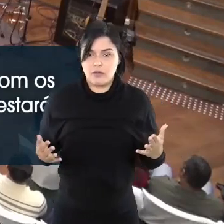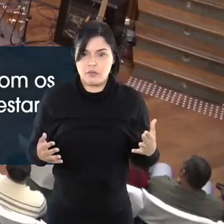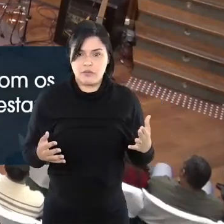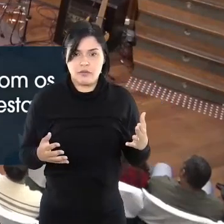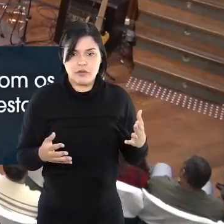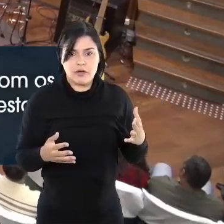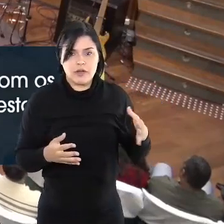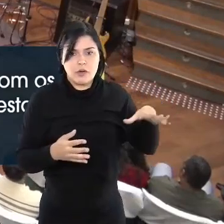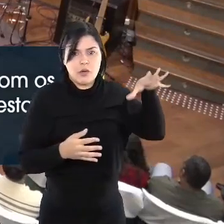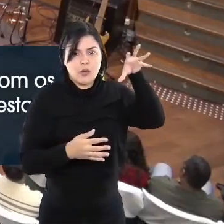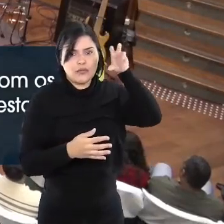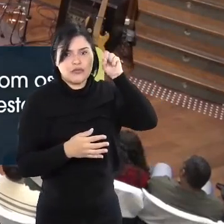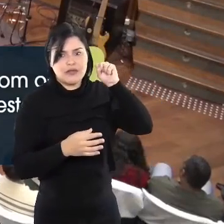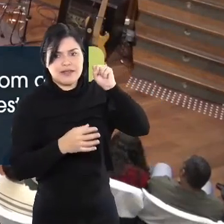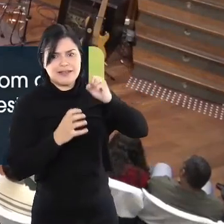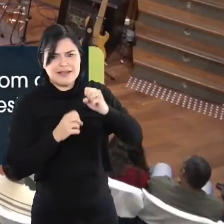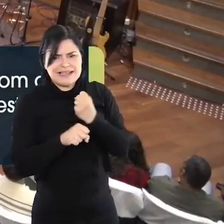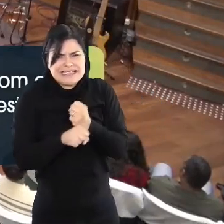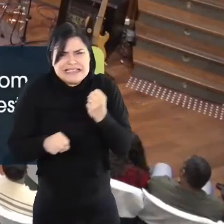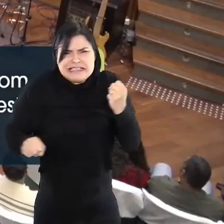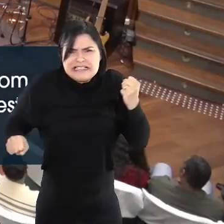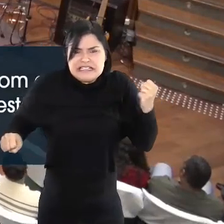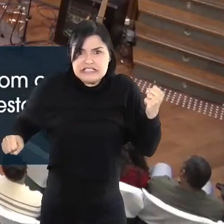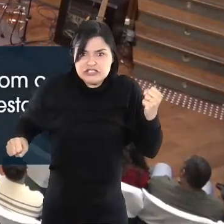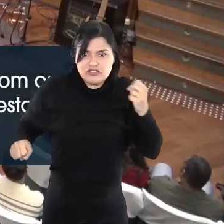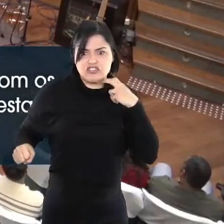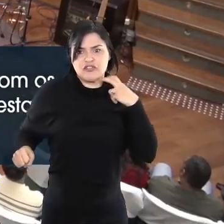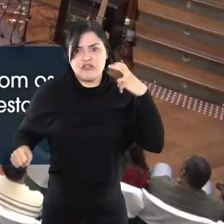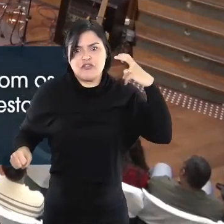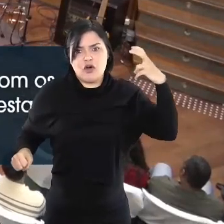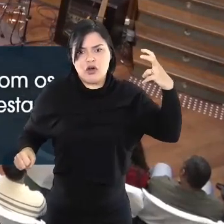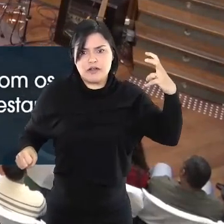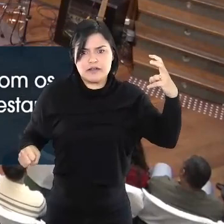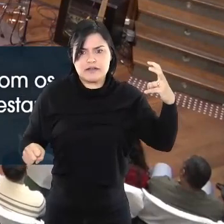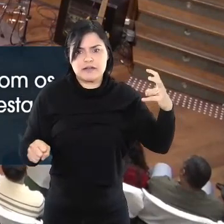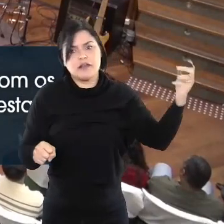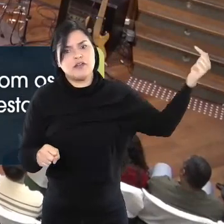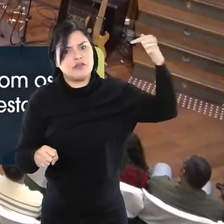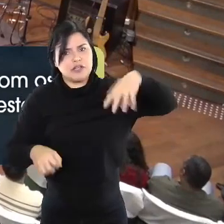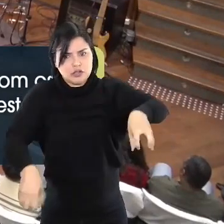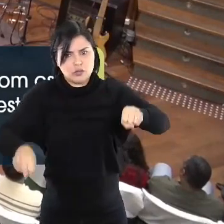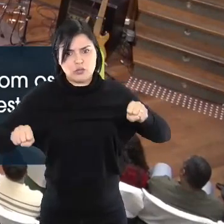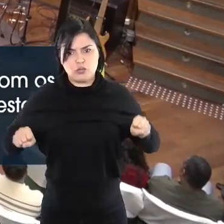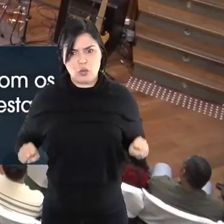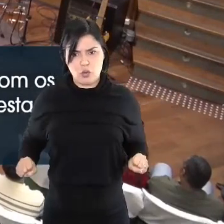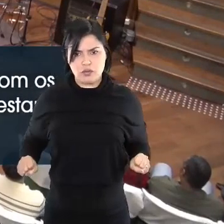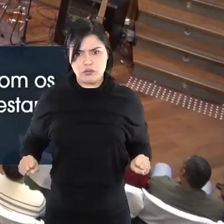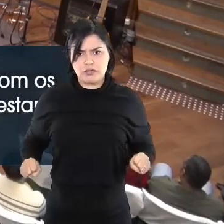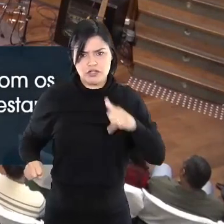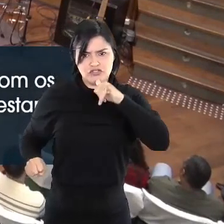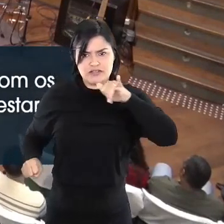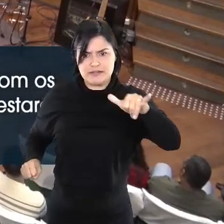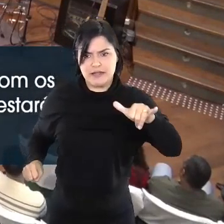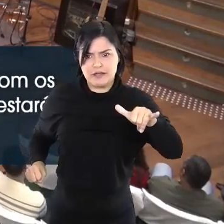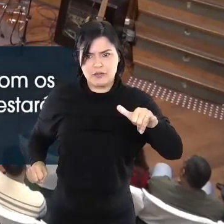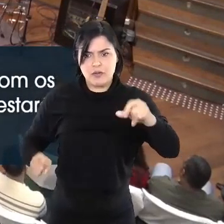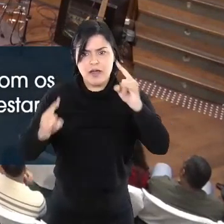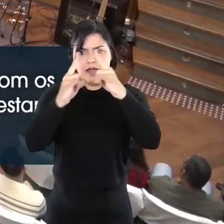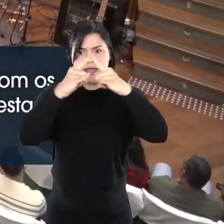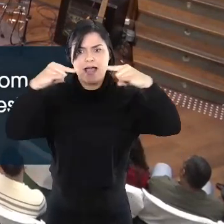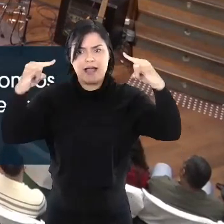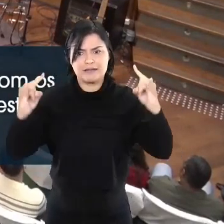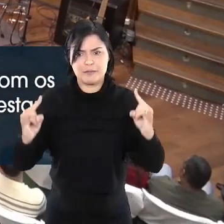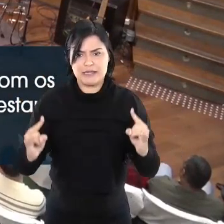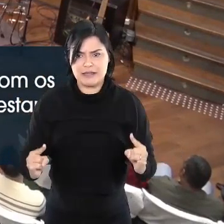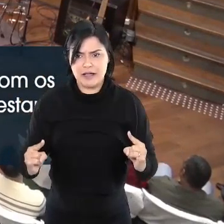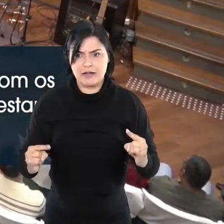vinda do trono dizendo: eis o tabernáculo de Deus com os homens. Deus habitará